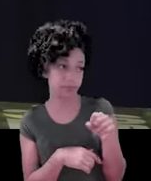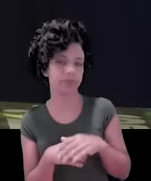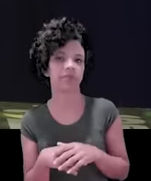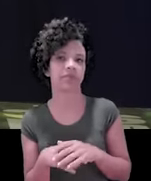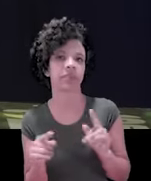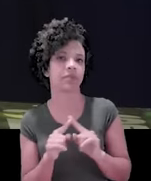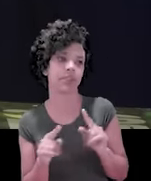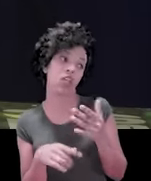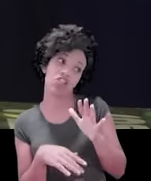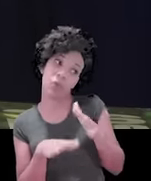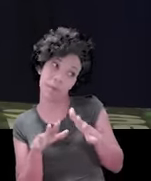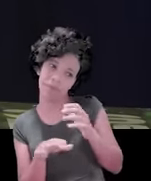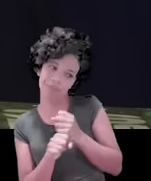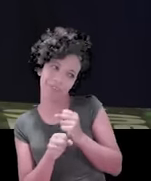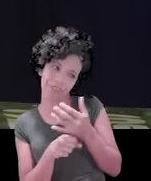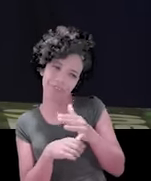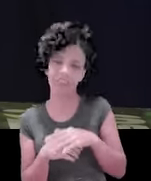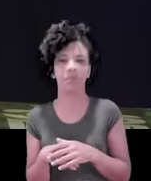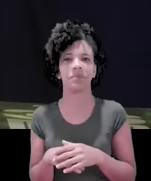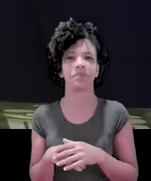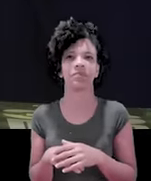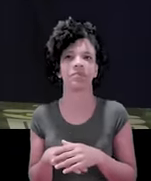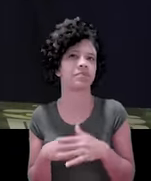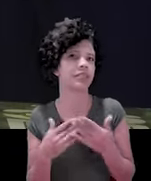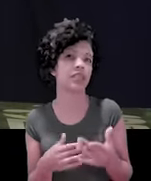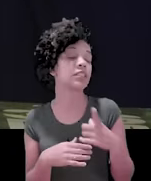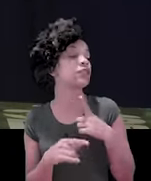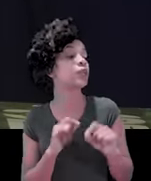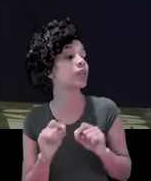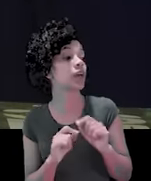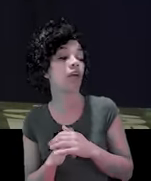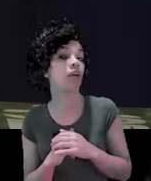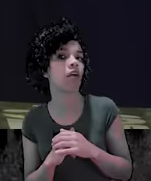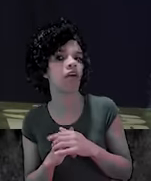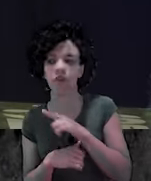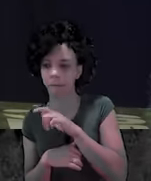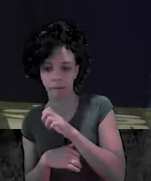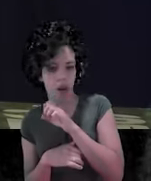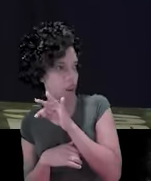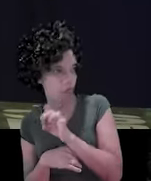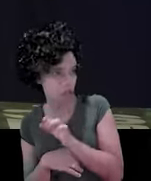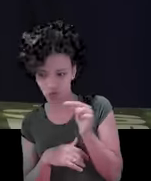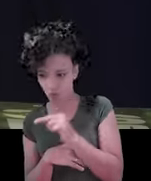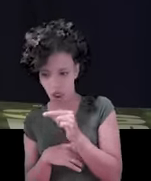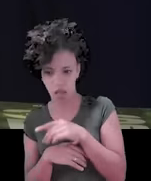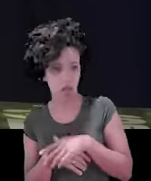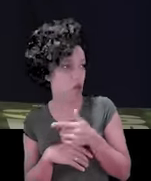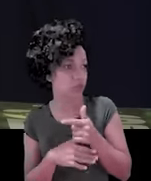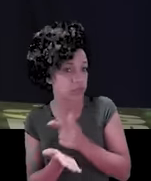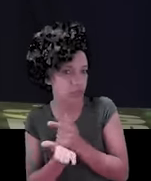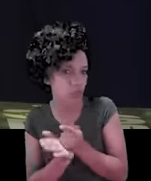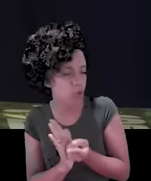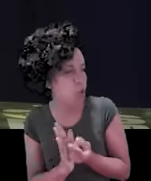nós exatamente tirar eu fiz o outro assim errado ele se ele e aí eu peguei vou para Oeste não tem uma